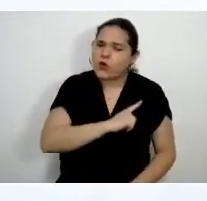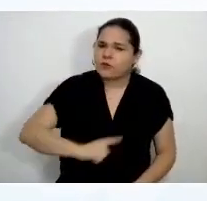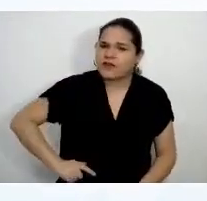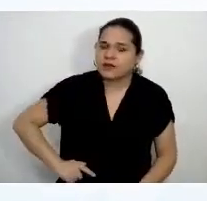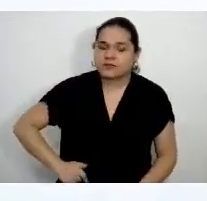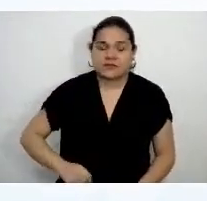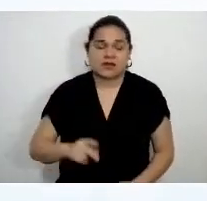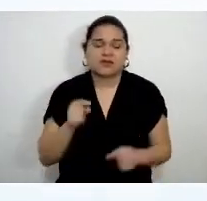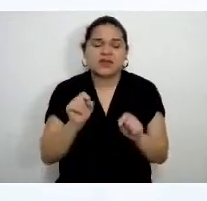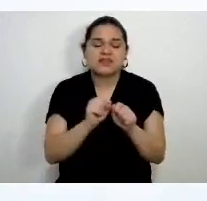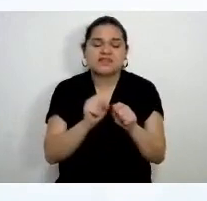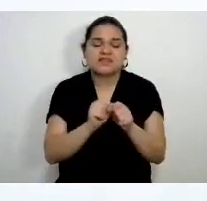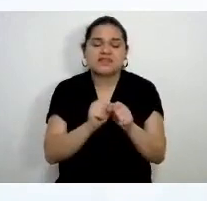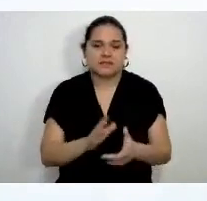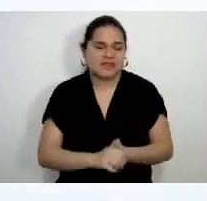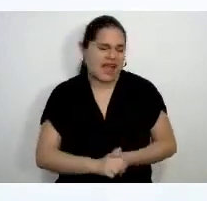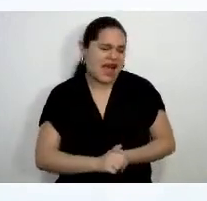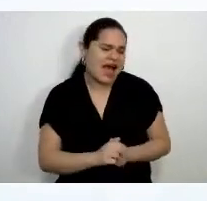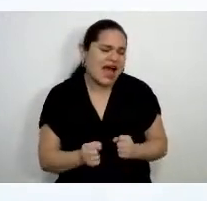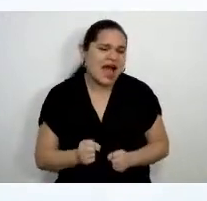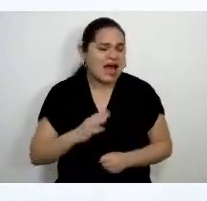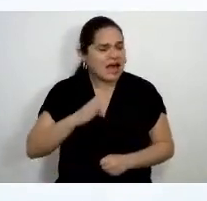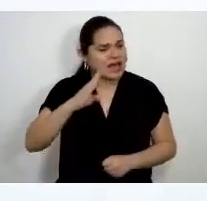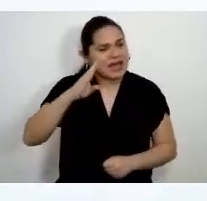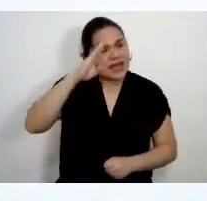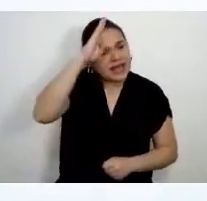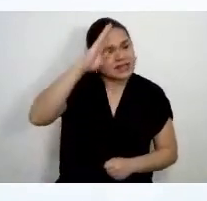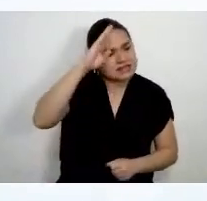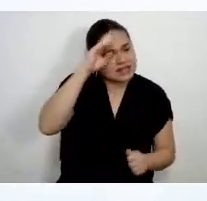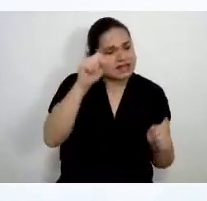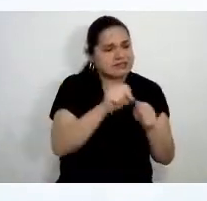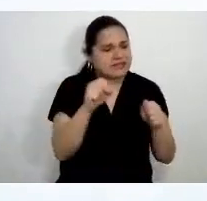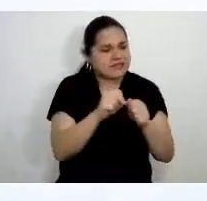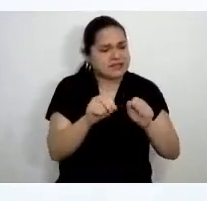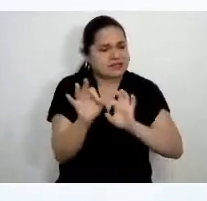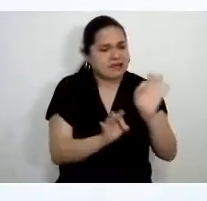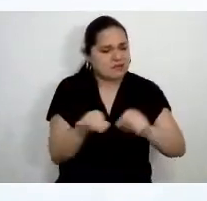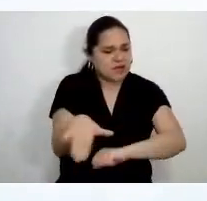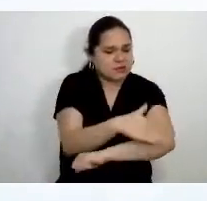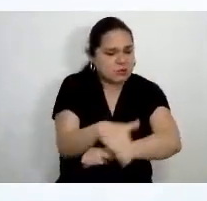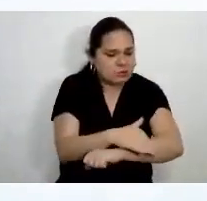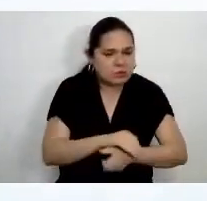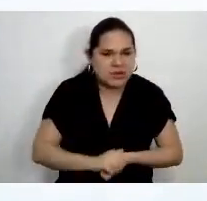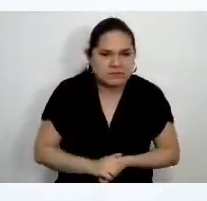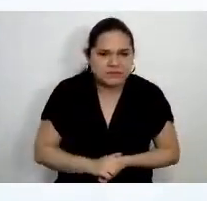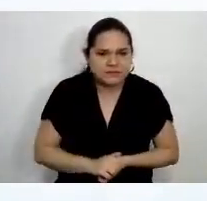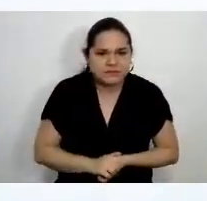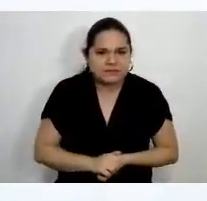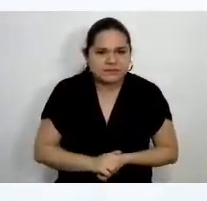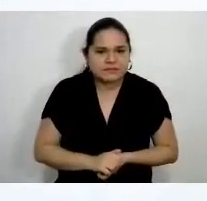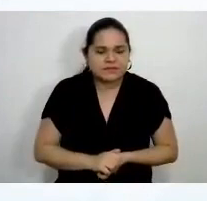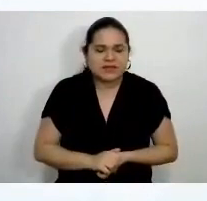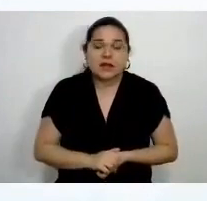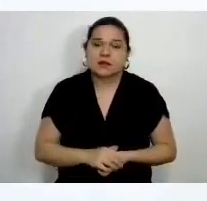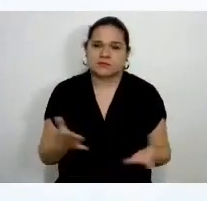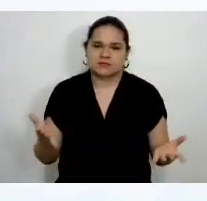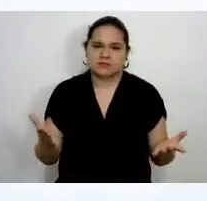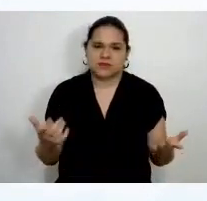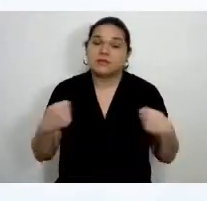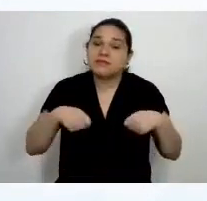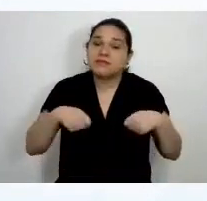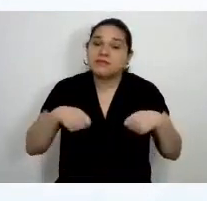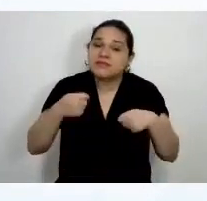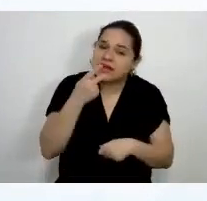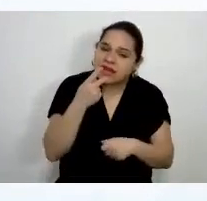está pavimentando estrada. Ótimo, deixa o Exército pavimentar as estradas. Ele devia falar sobre isso, ele devia falar sobre as obras,